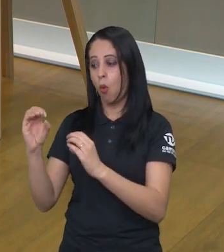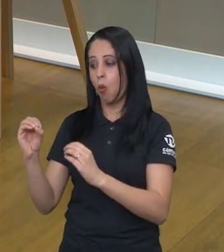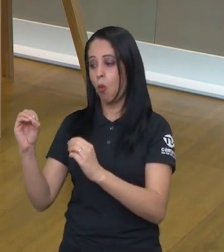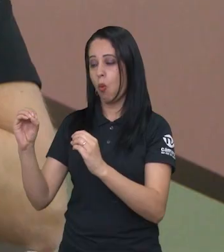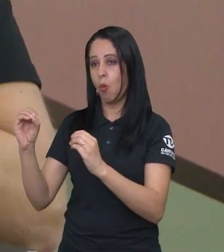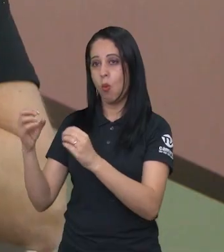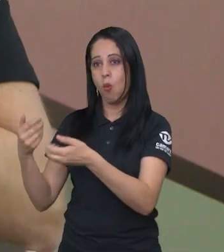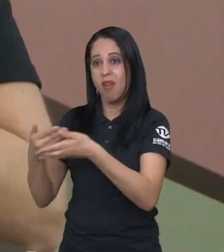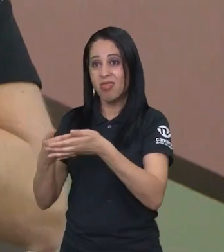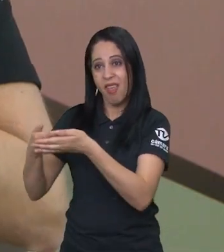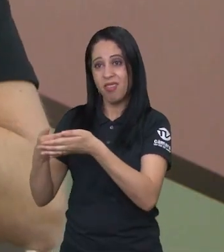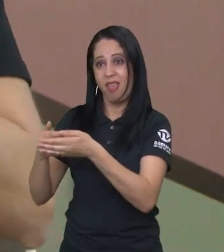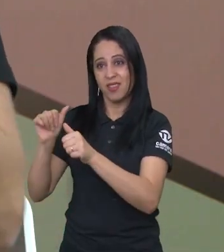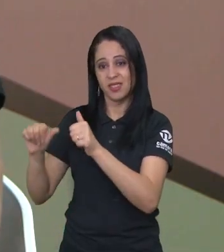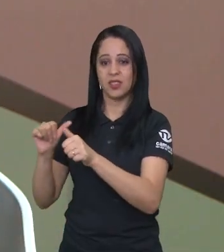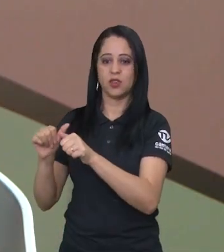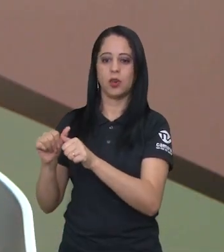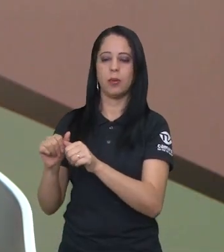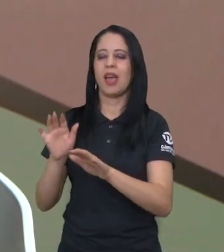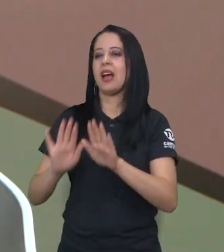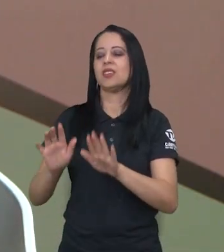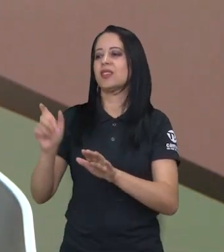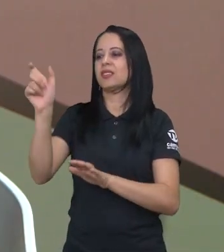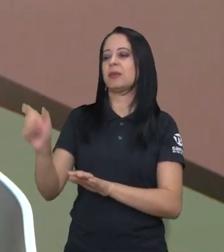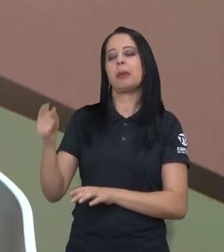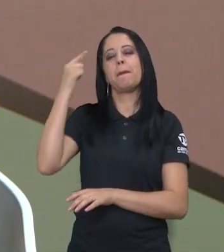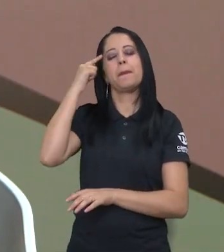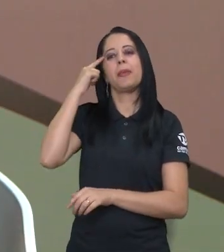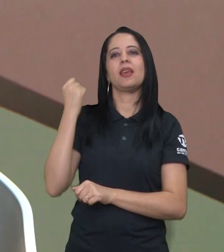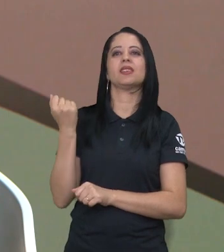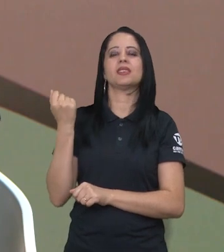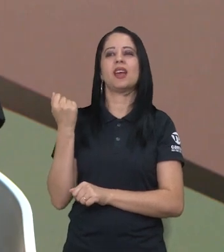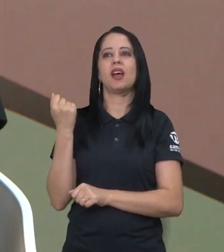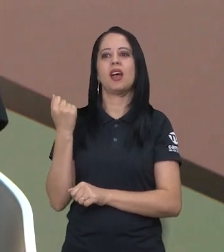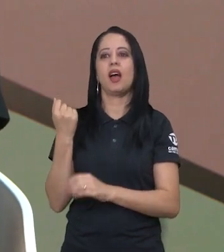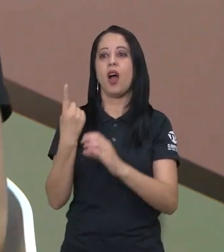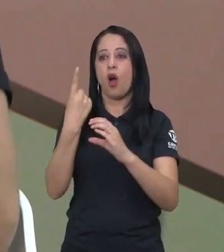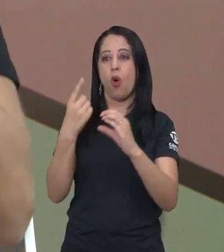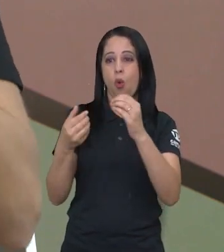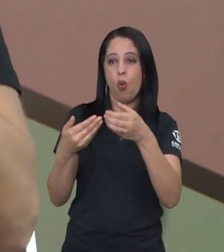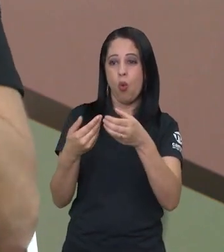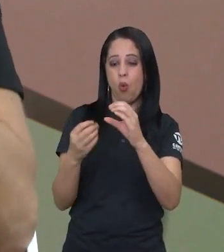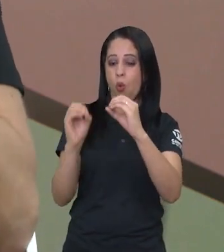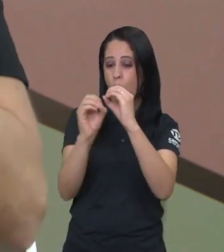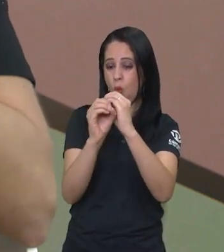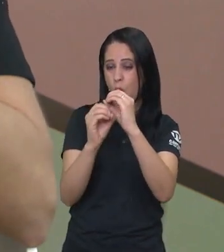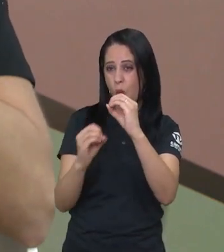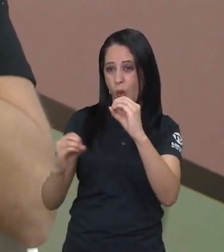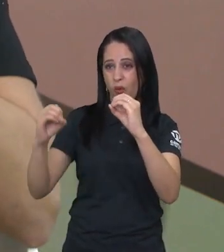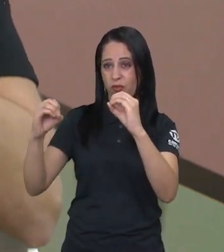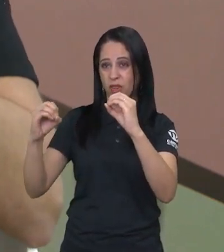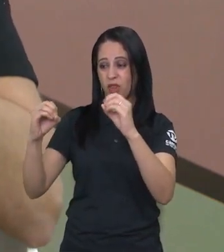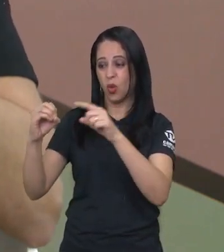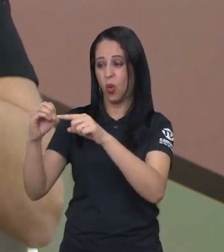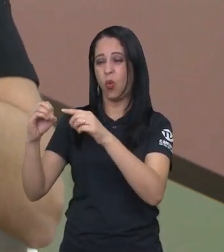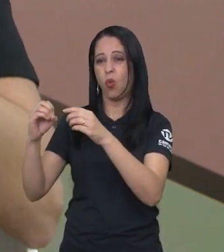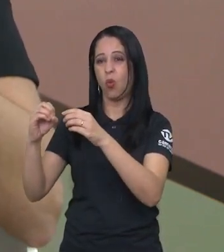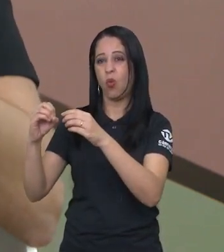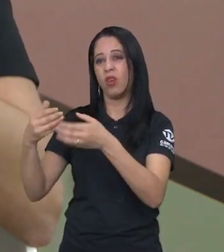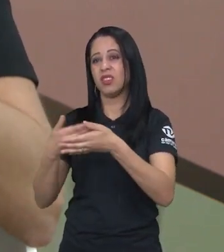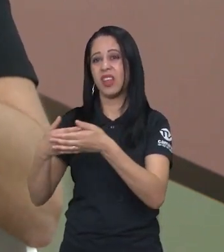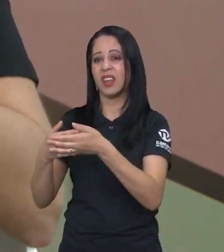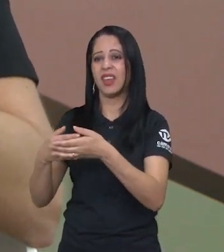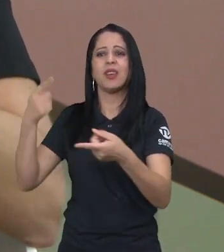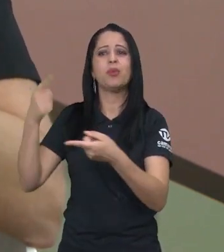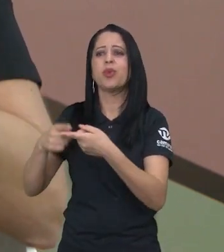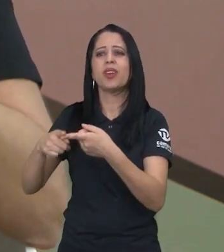transferir. Então, às vezes a paciente acha que ela vai ter um óvulo, vai ter um embrião. Não, gente, porque às vezes ele não divide. Ah, por